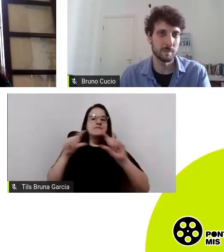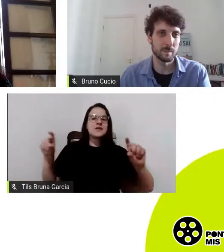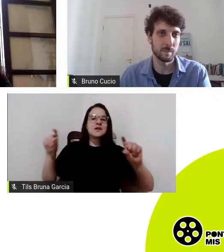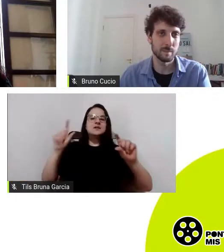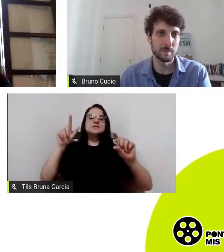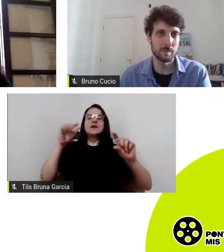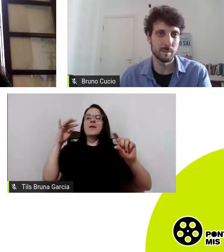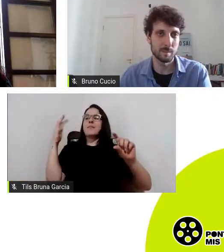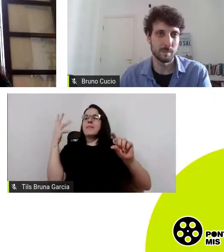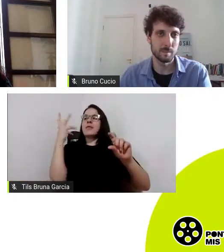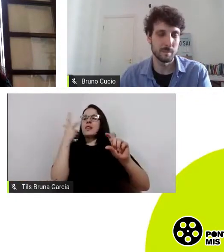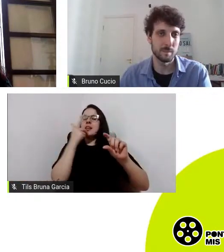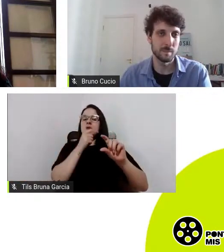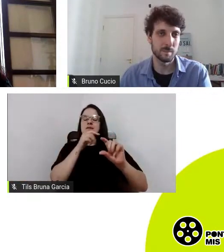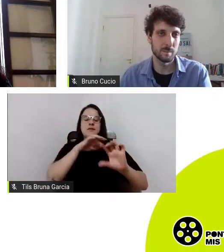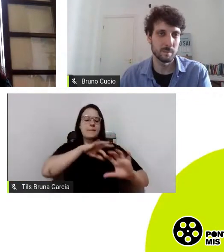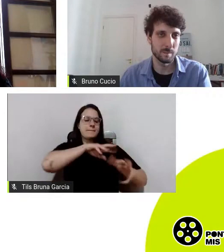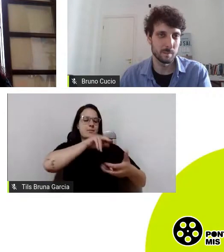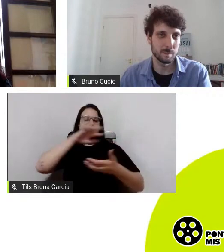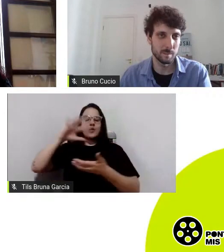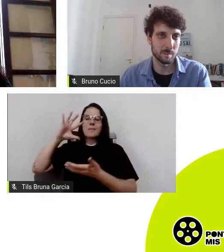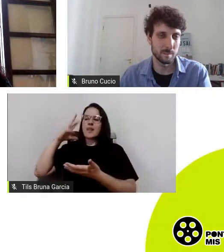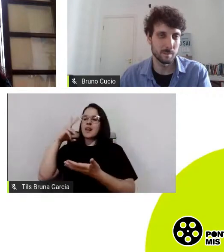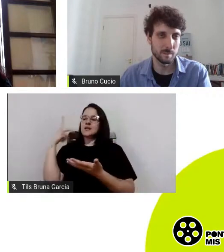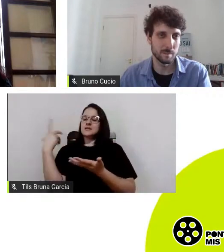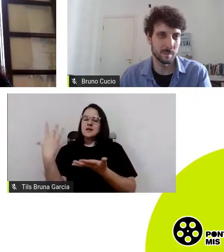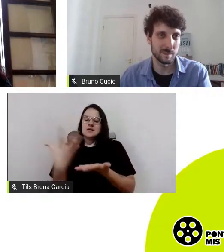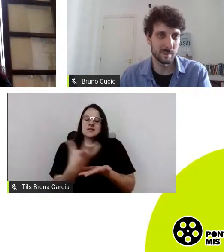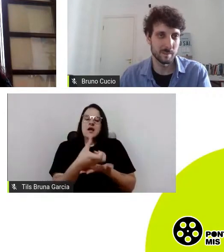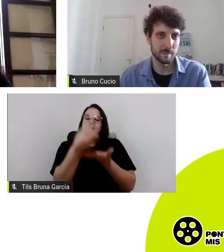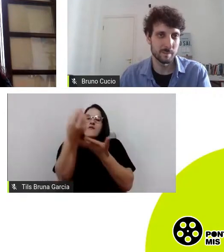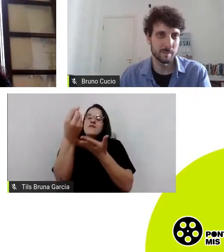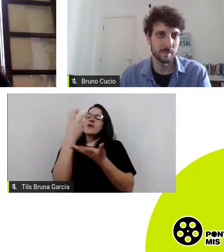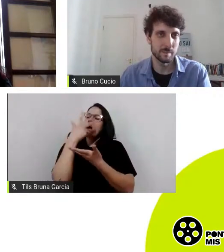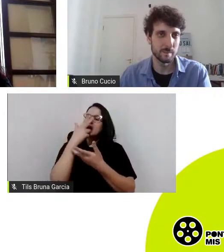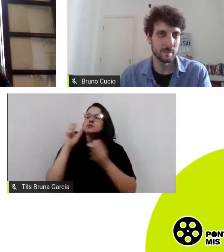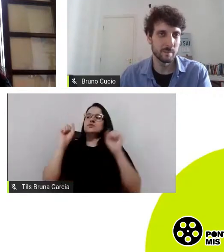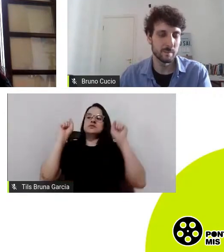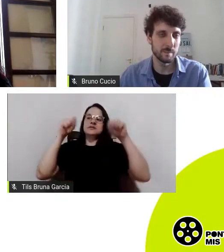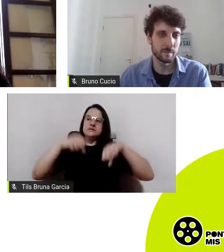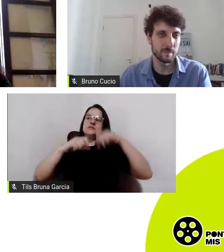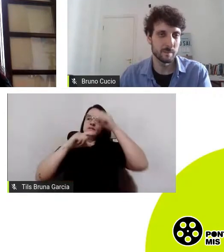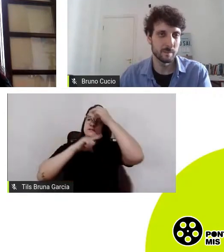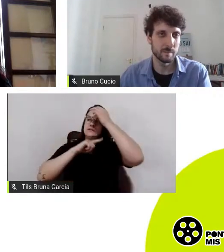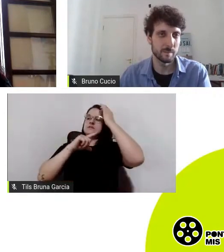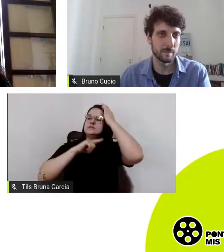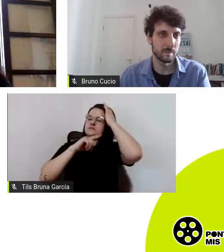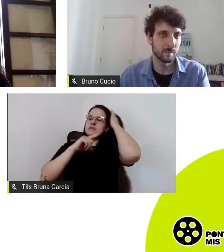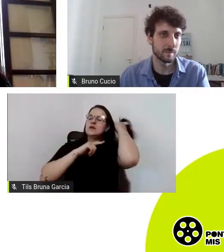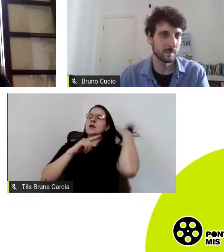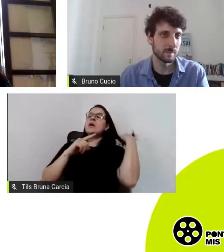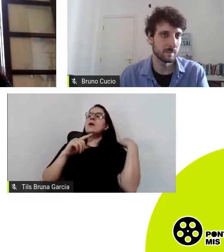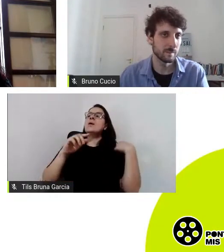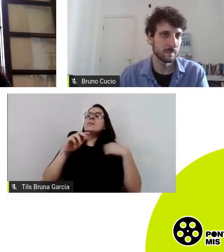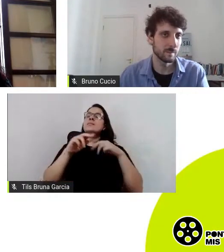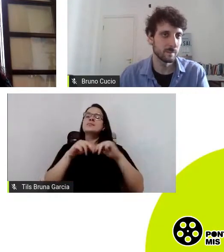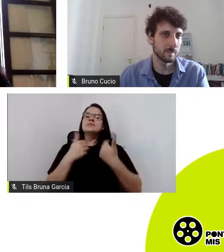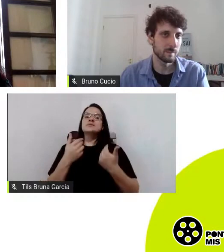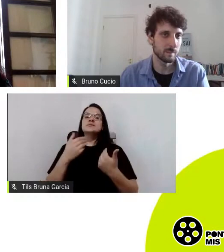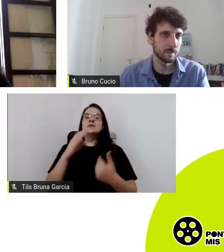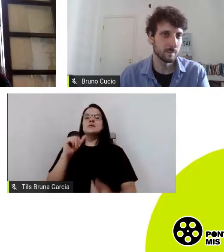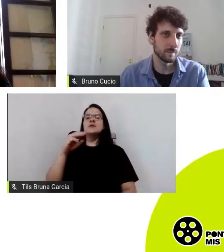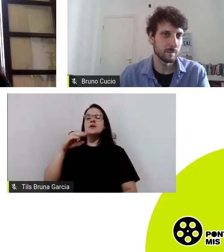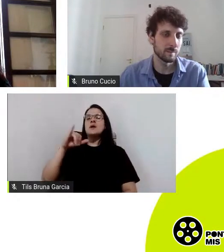mundo. A beleza é uma coisa que salvará o mundo, eu acredito nisso, realmente. Então, assim, a nudez da Camila Pitanga com a